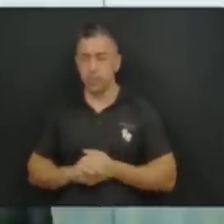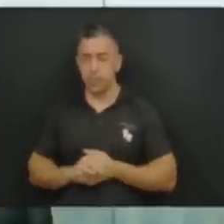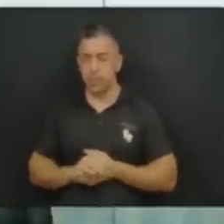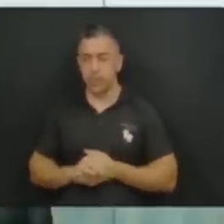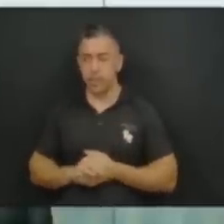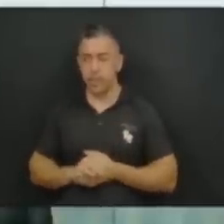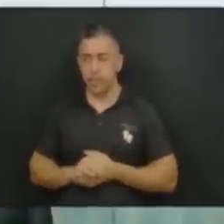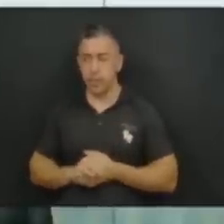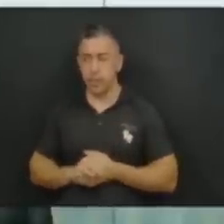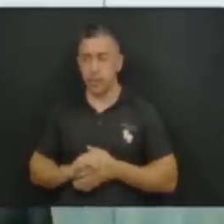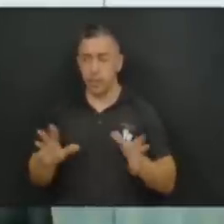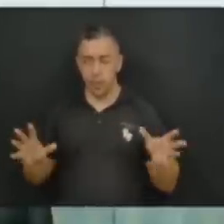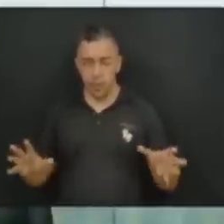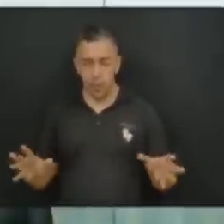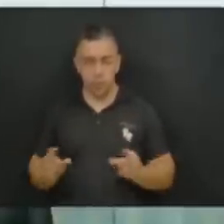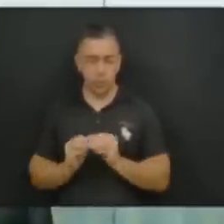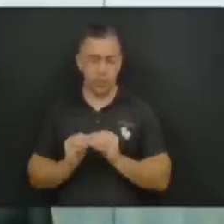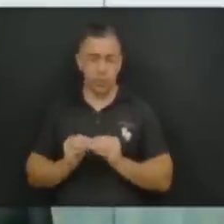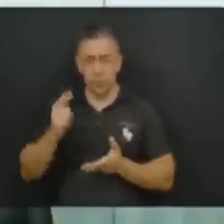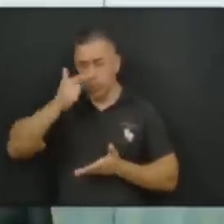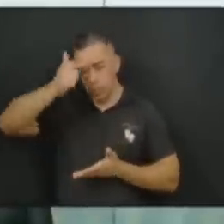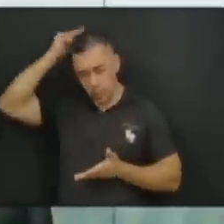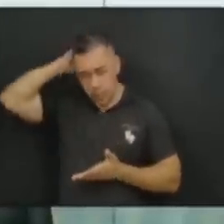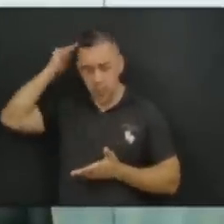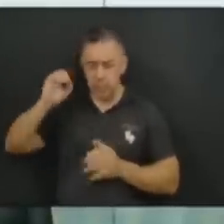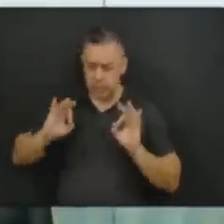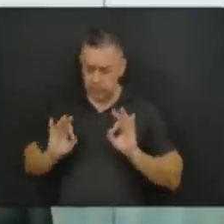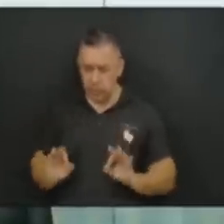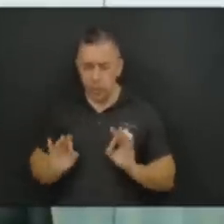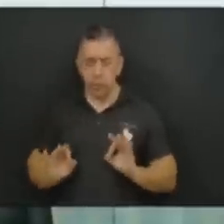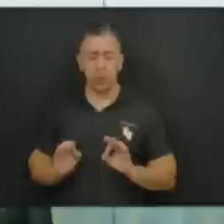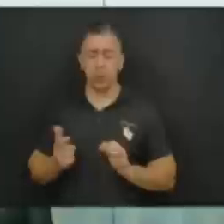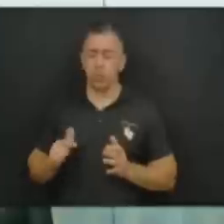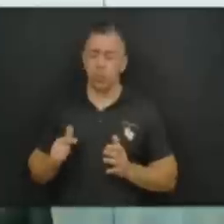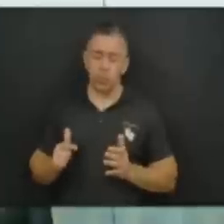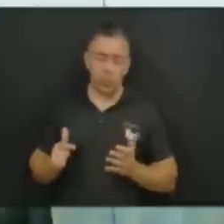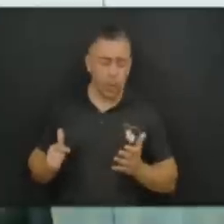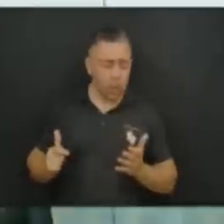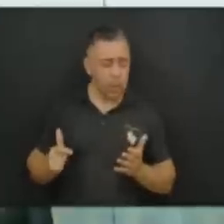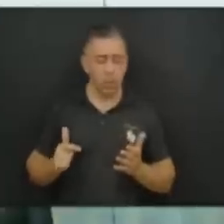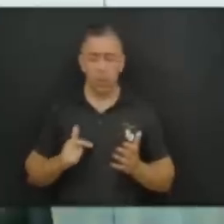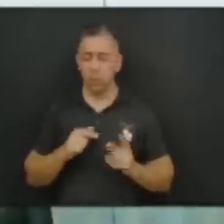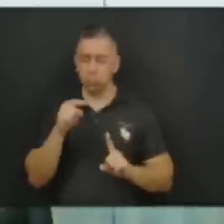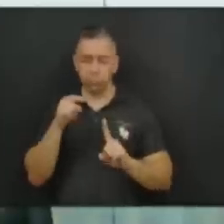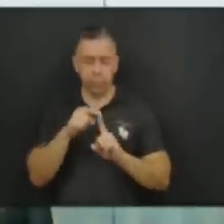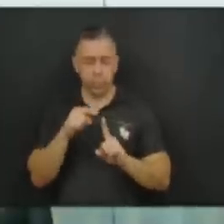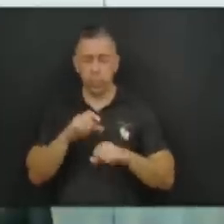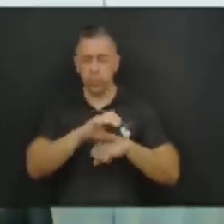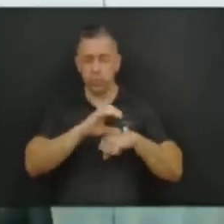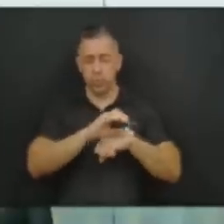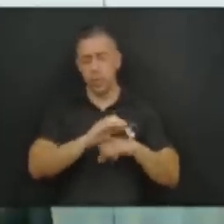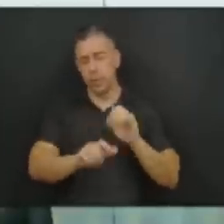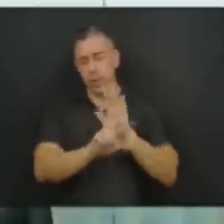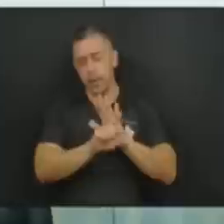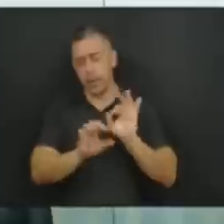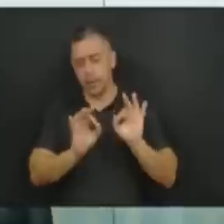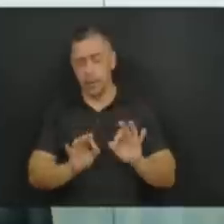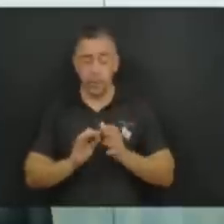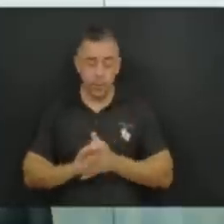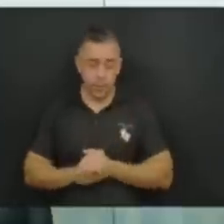foi muito bem resumido Romanelli aqui não há sentido na loja no Como está a funcionar o legal